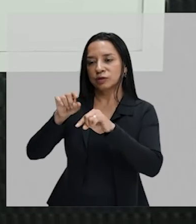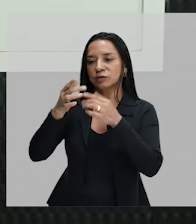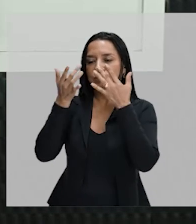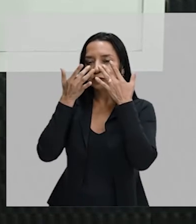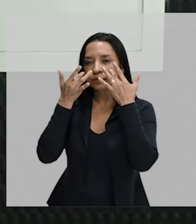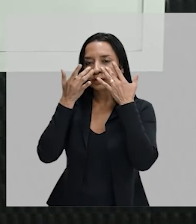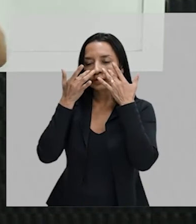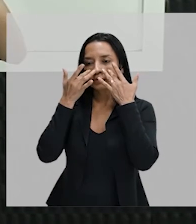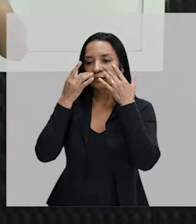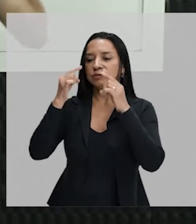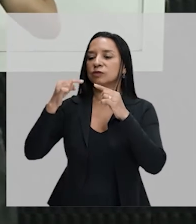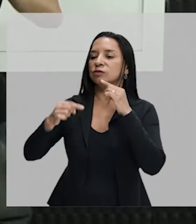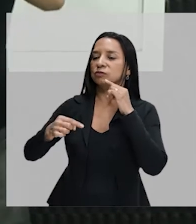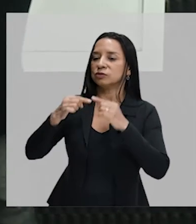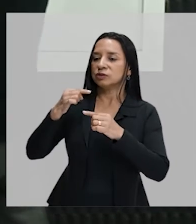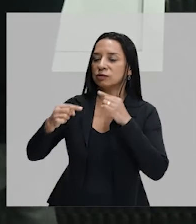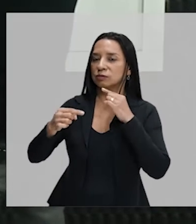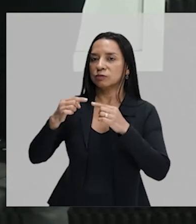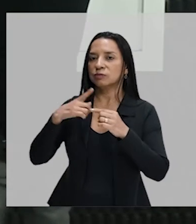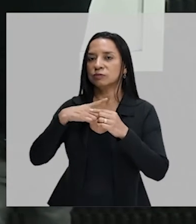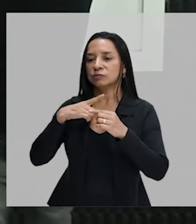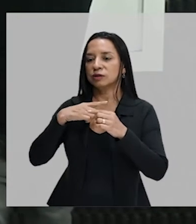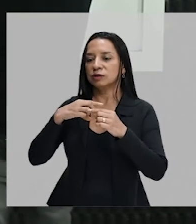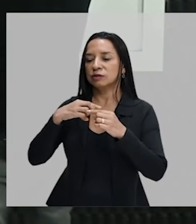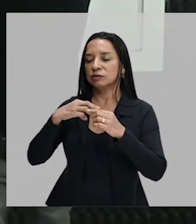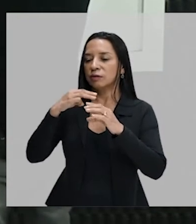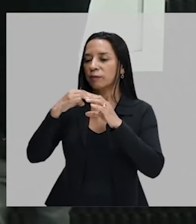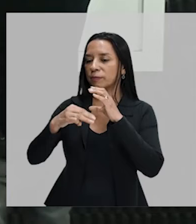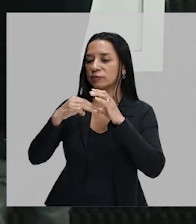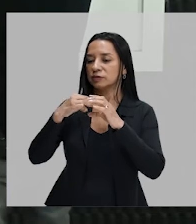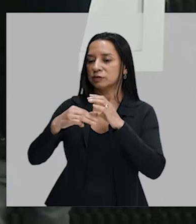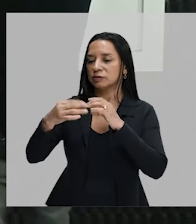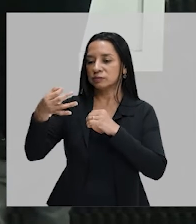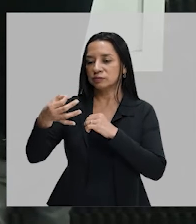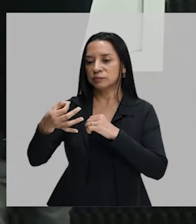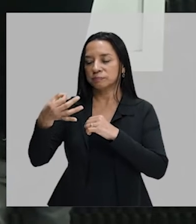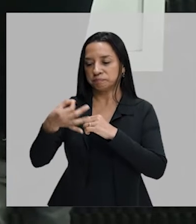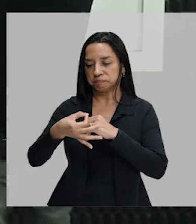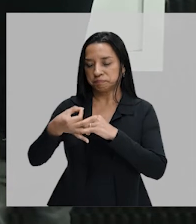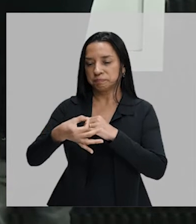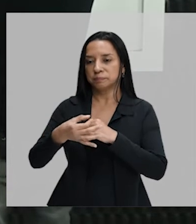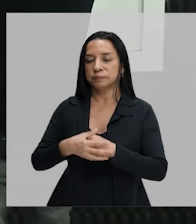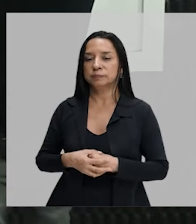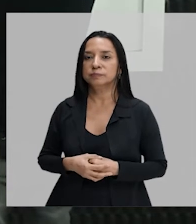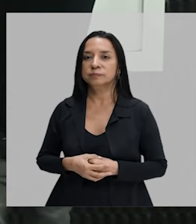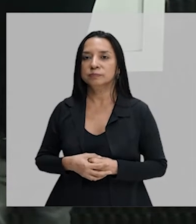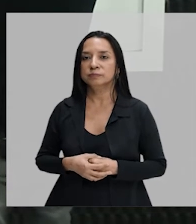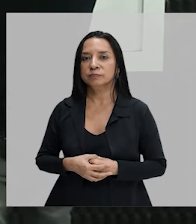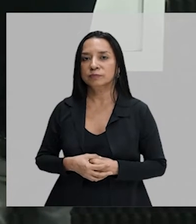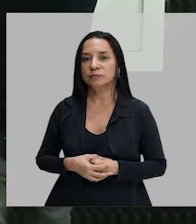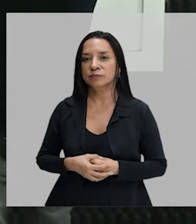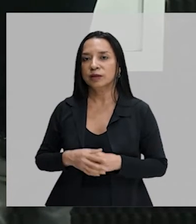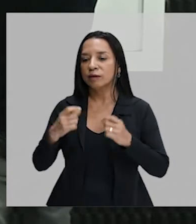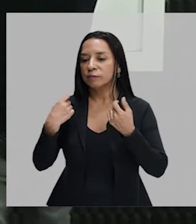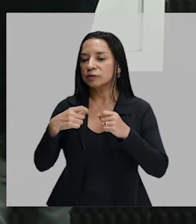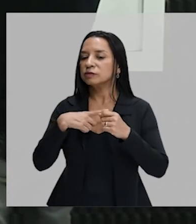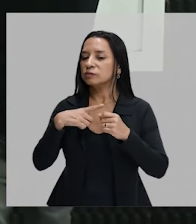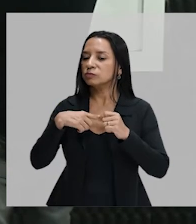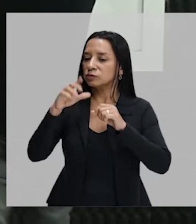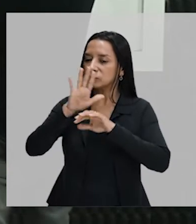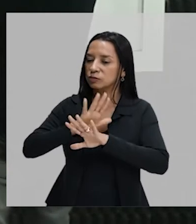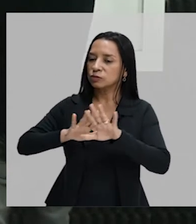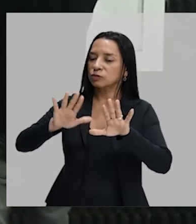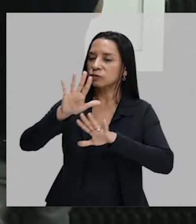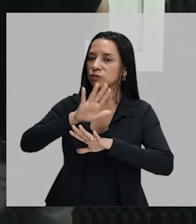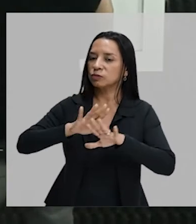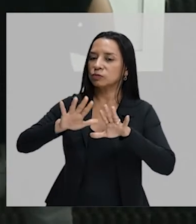este diálogo ele traz para a gente a famosa mensagem, perfeito? E aí devemos ter muito cuidado com